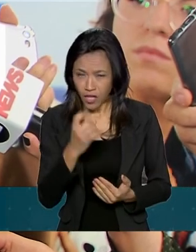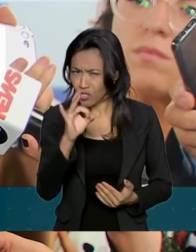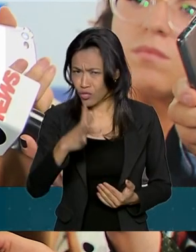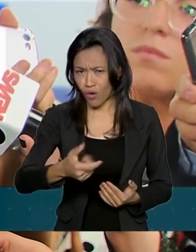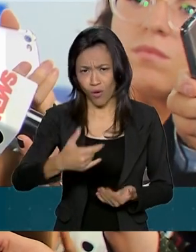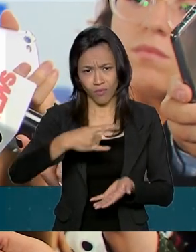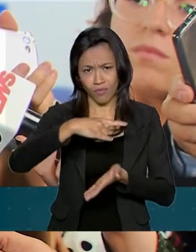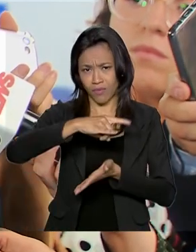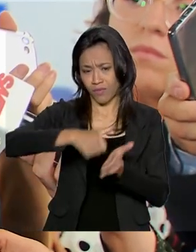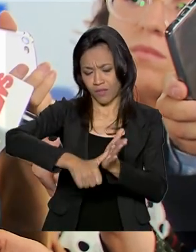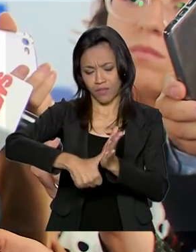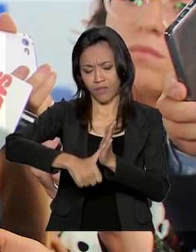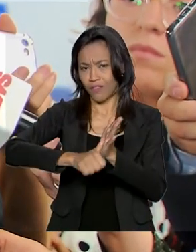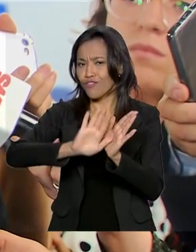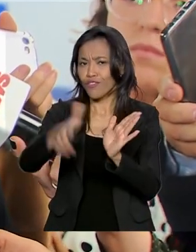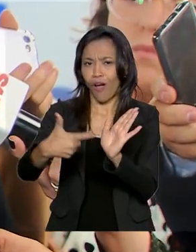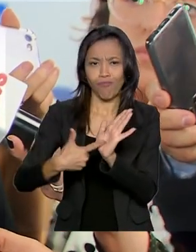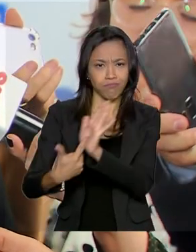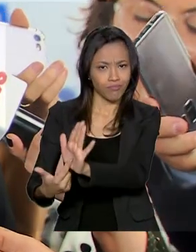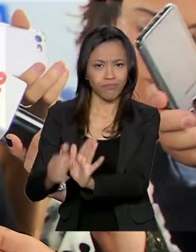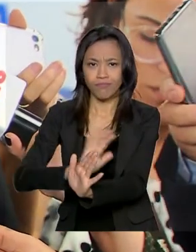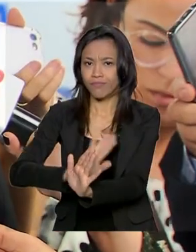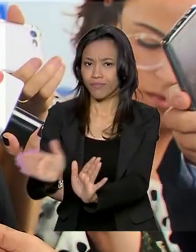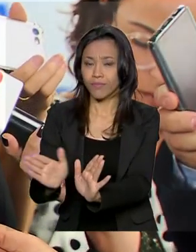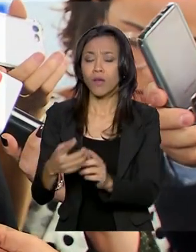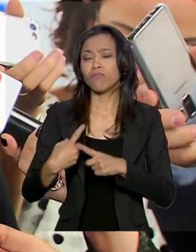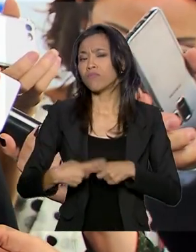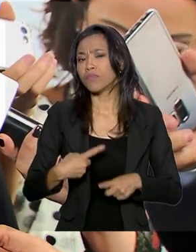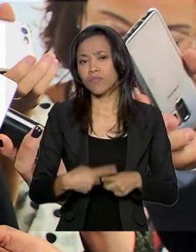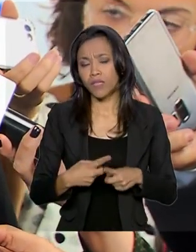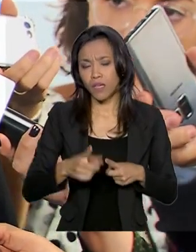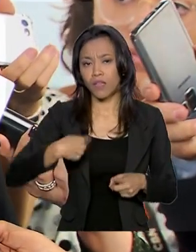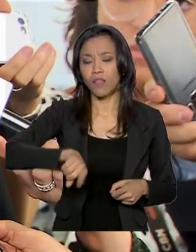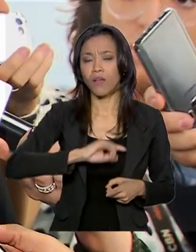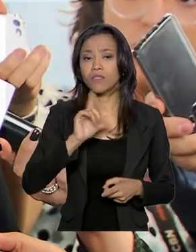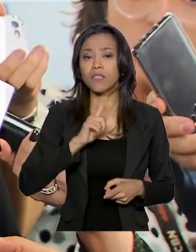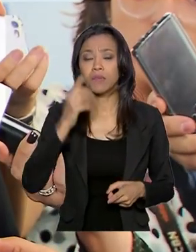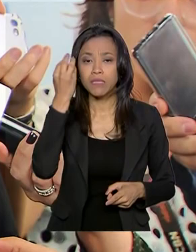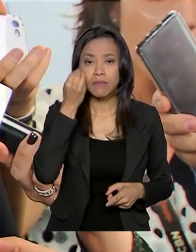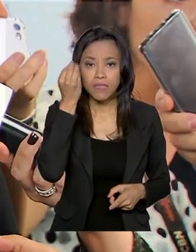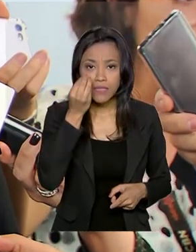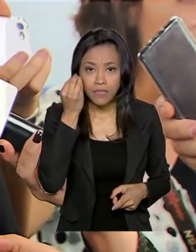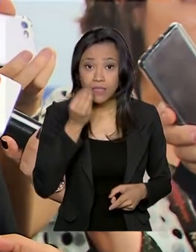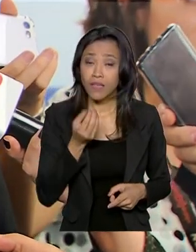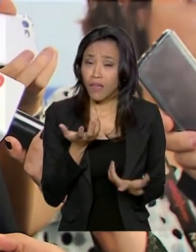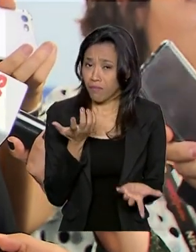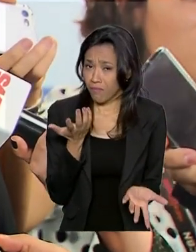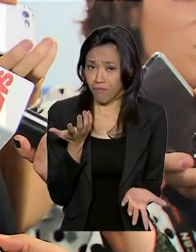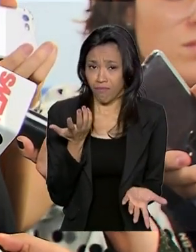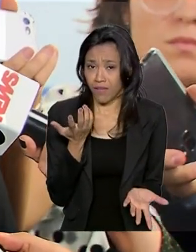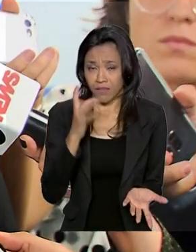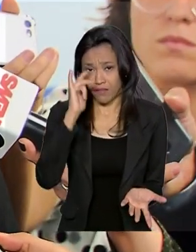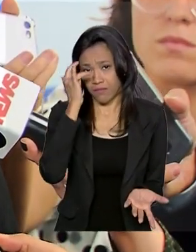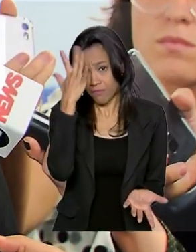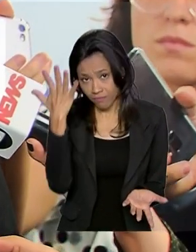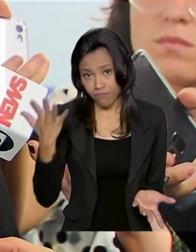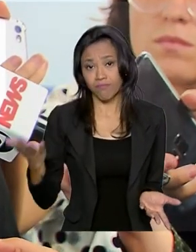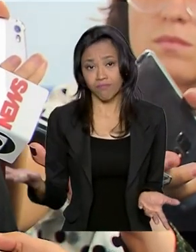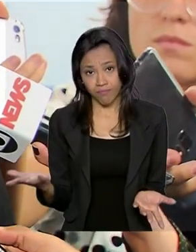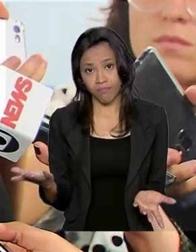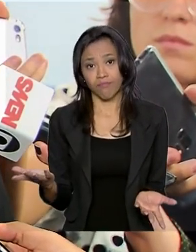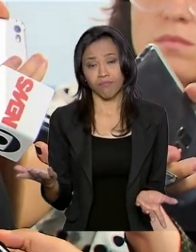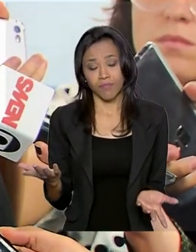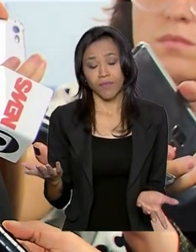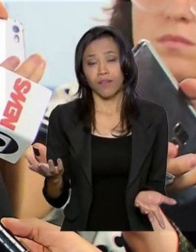de identidade e porque nós temos a experiência de que é muito comum que é